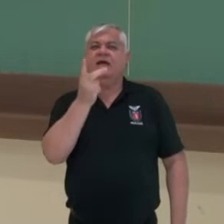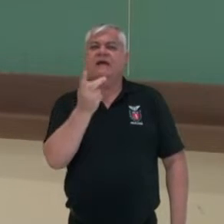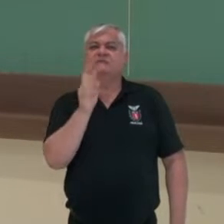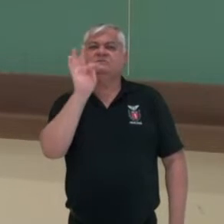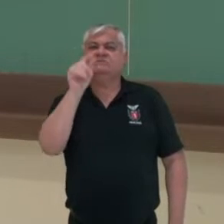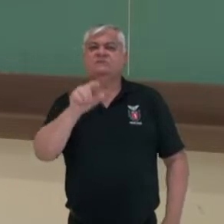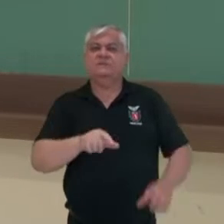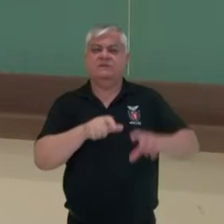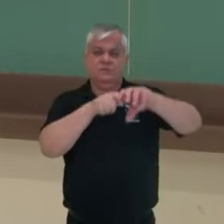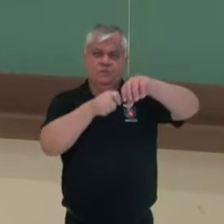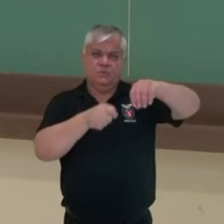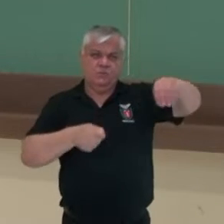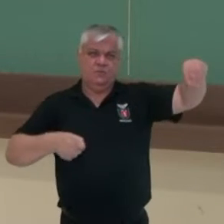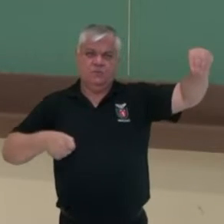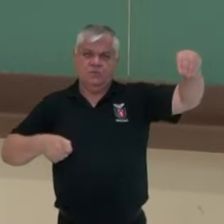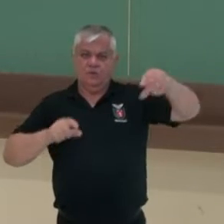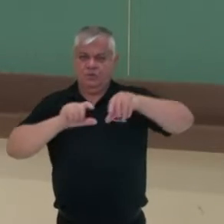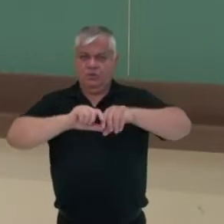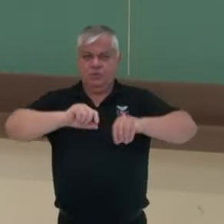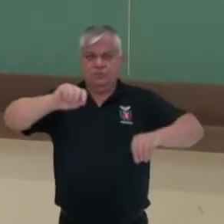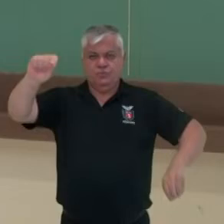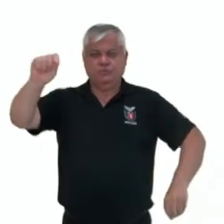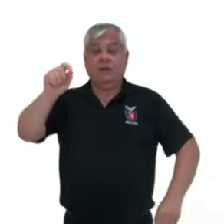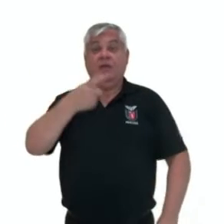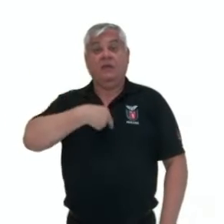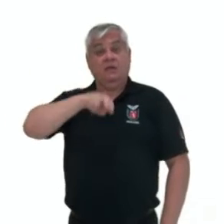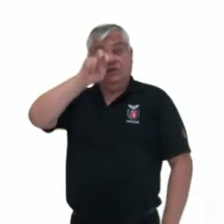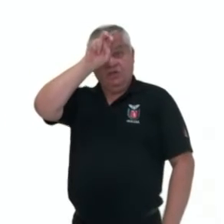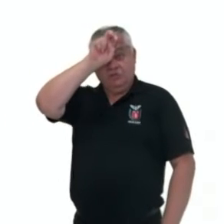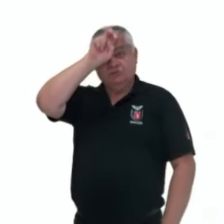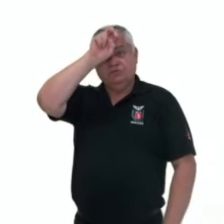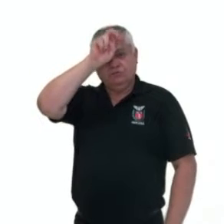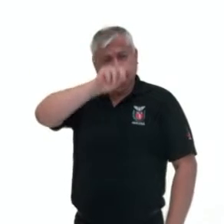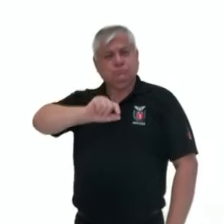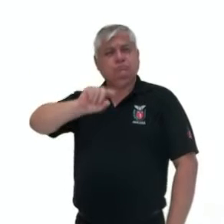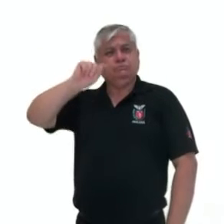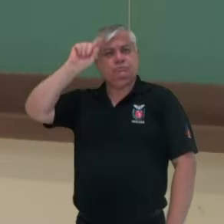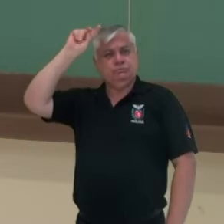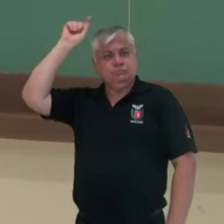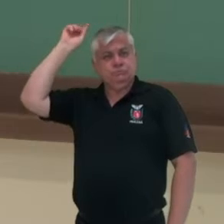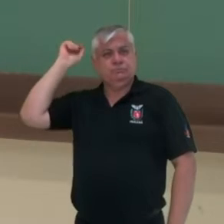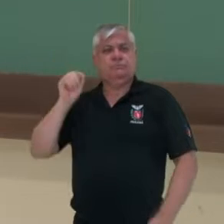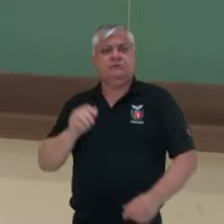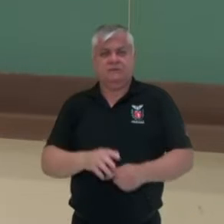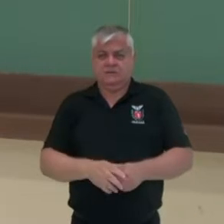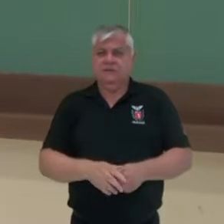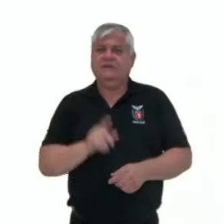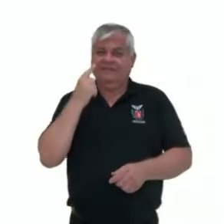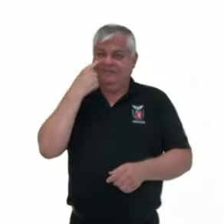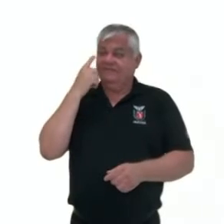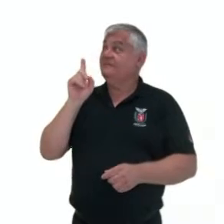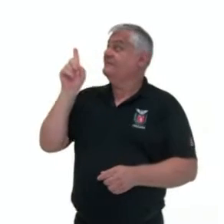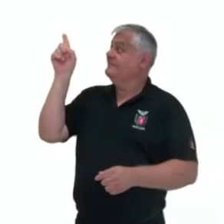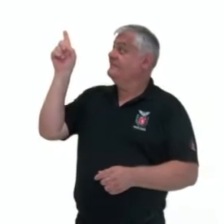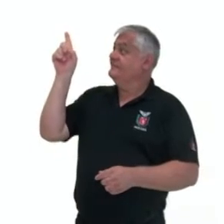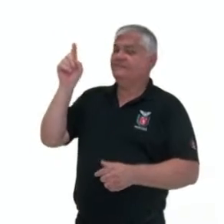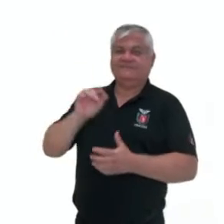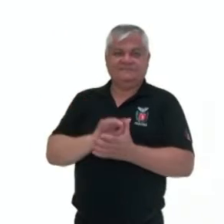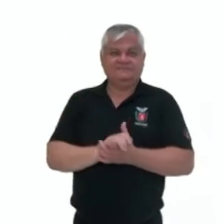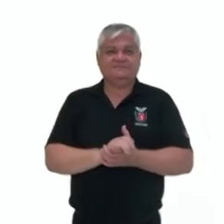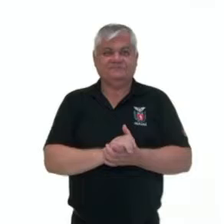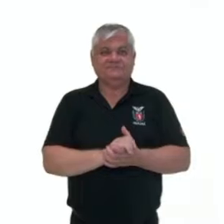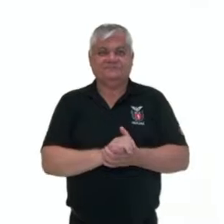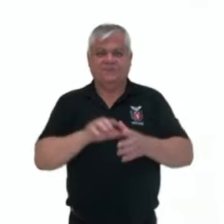uma técnica de combate do Egito Antigo. Então, é lá do Egito essa luta. Aqui está uma imagem. Olha que legal, eles